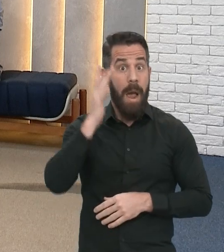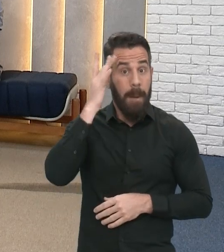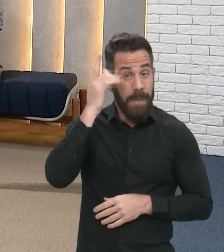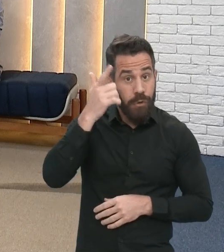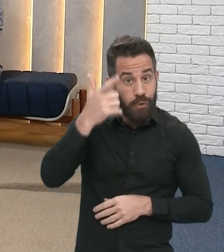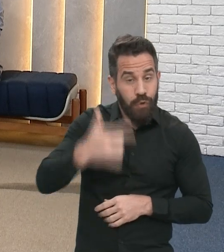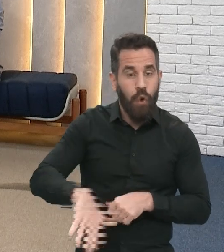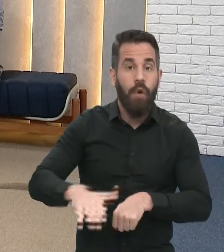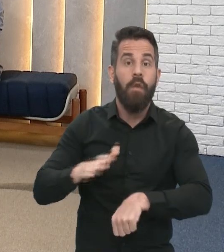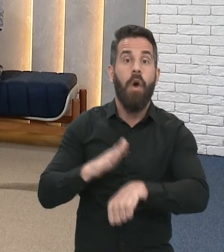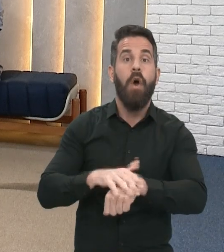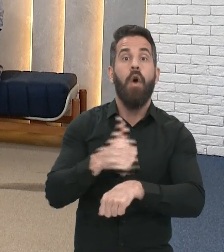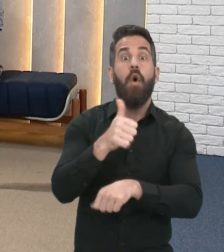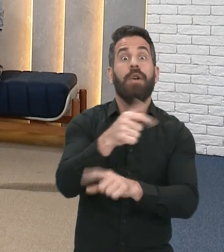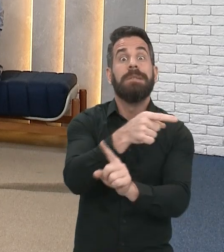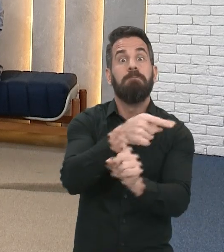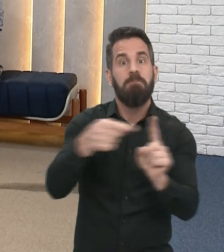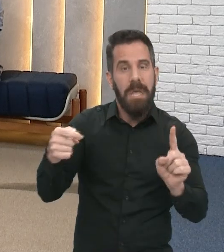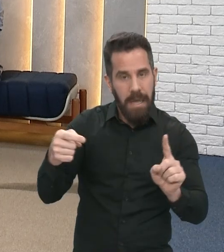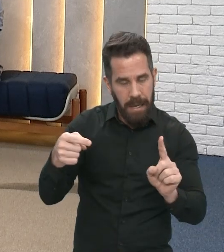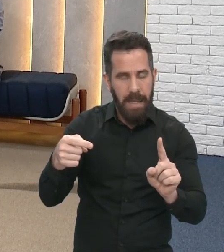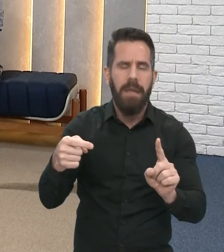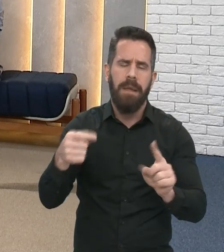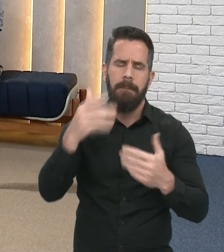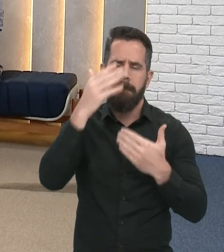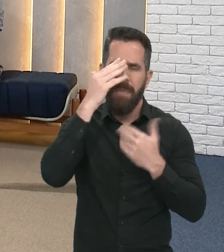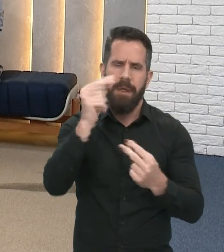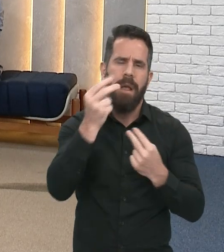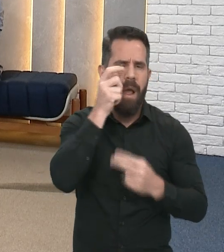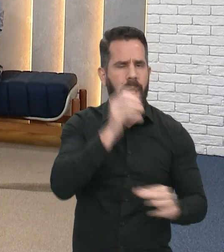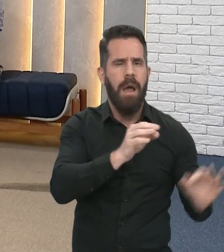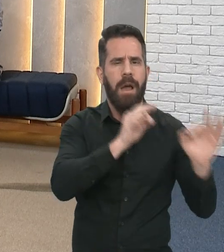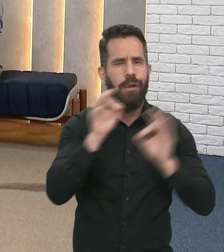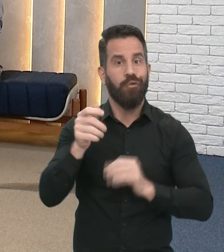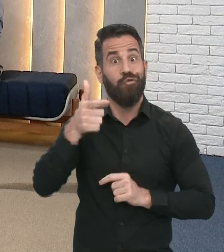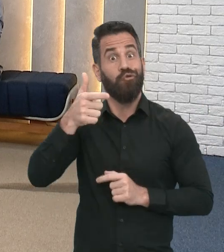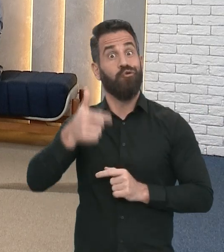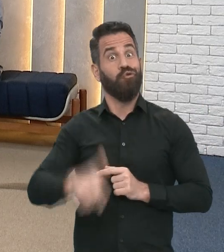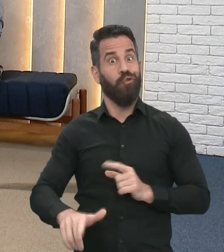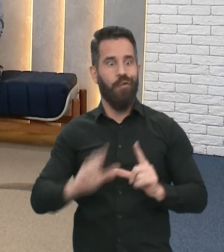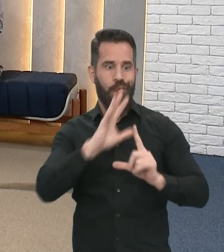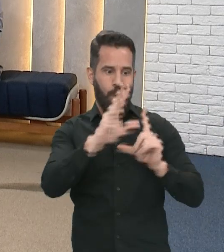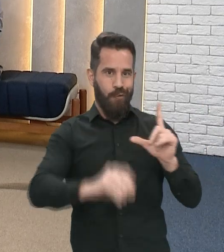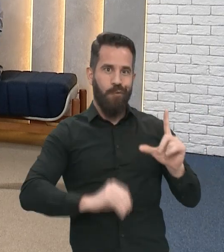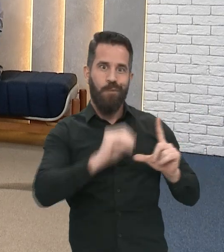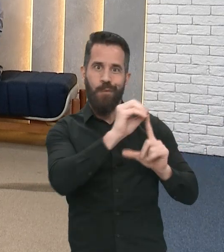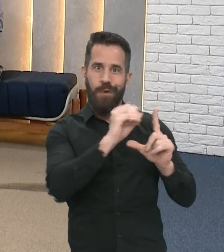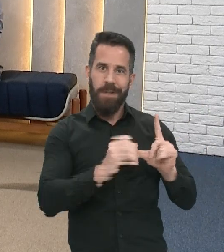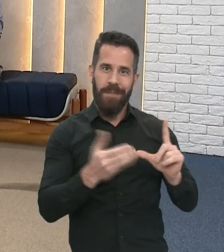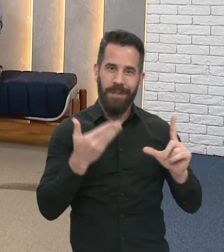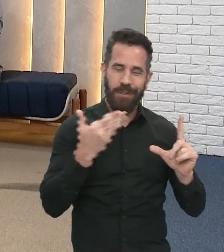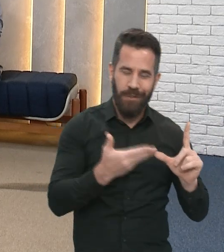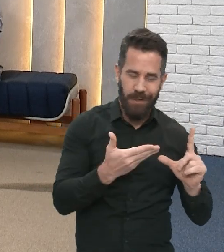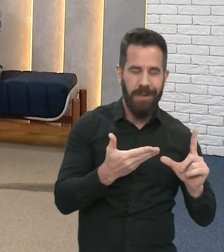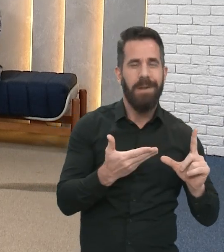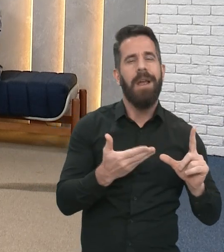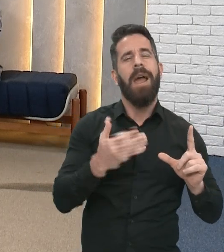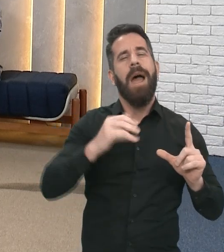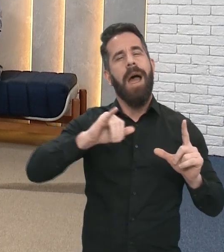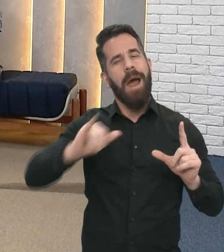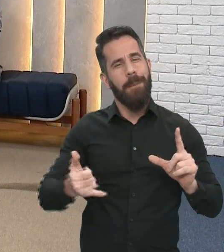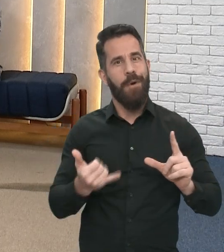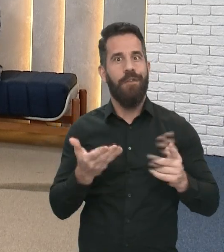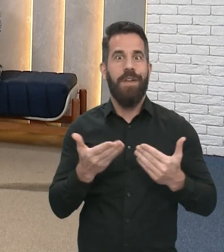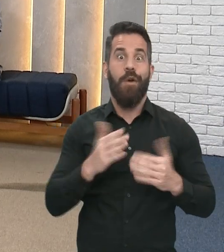partir das 11h30 da manhã. Muito obrigado por ficar aqui junto com a gente mais um dia, mais uma vez. Ótimo restinho de dia aí